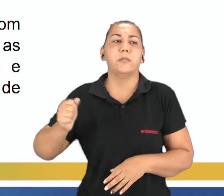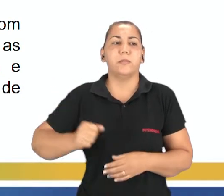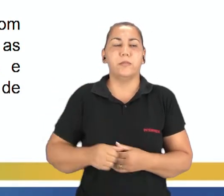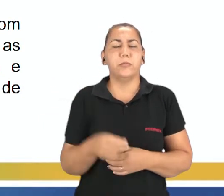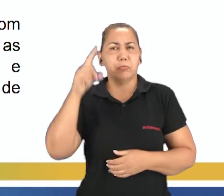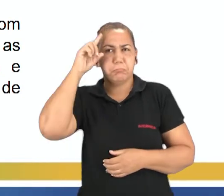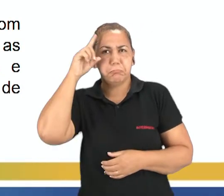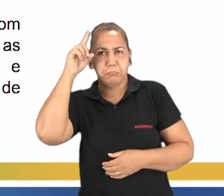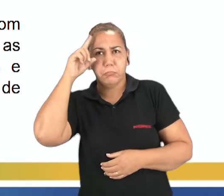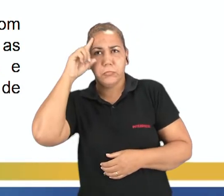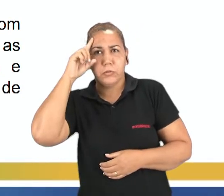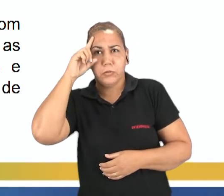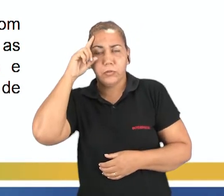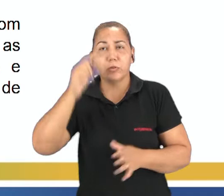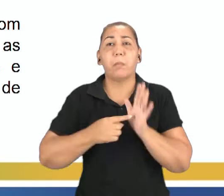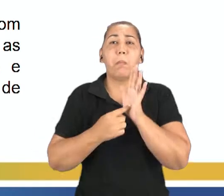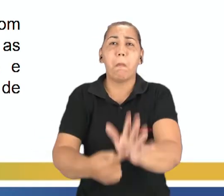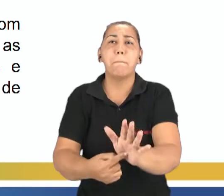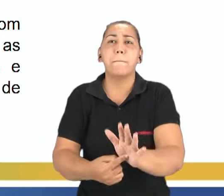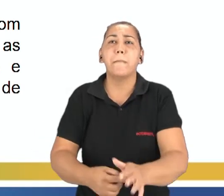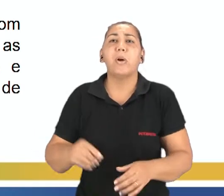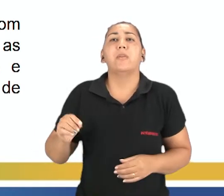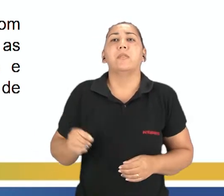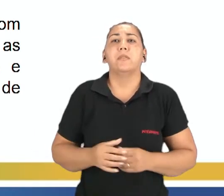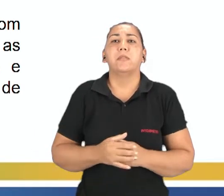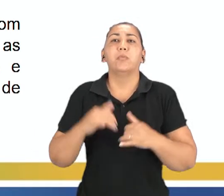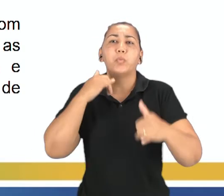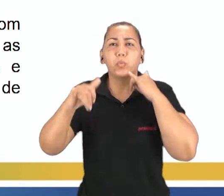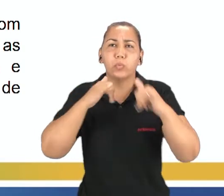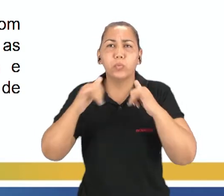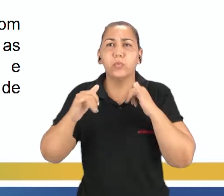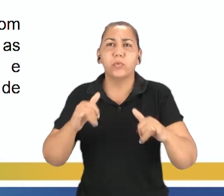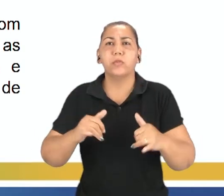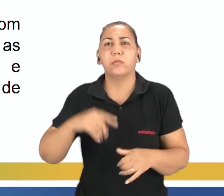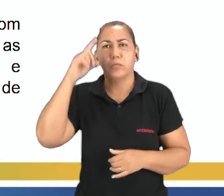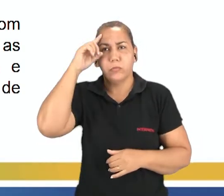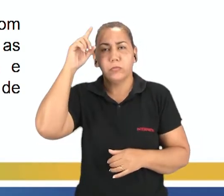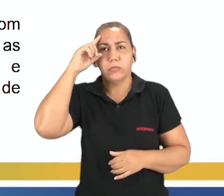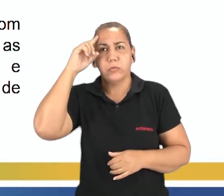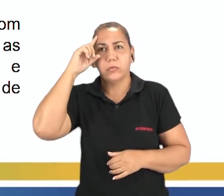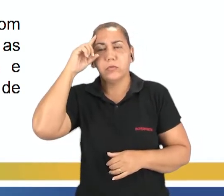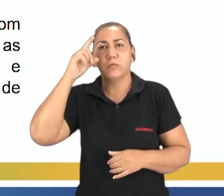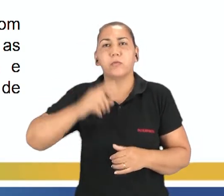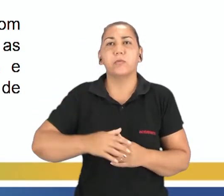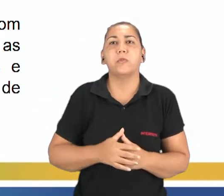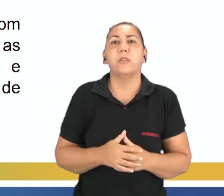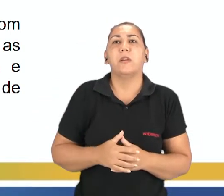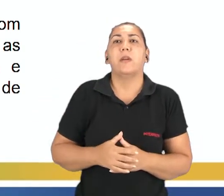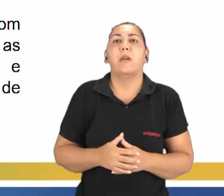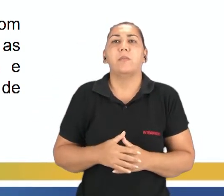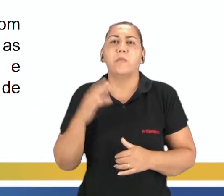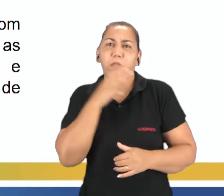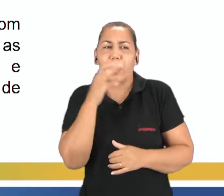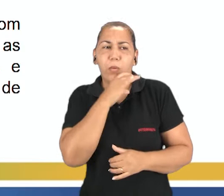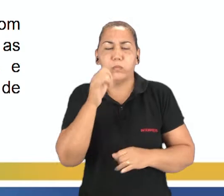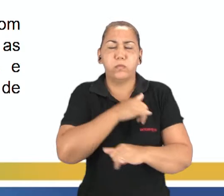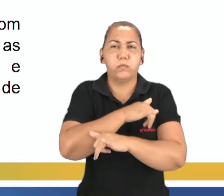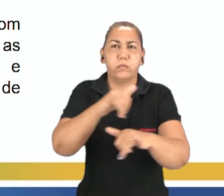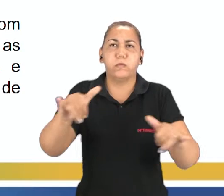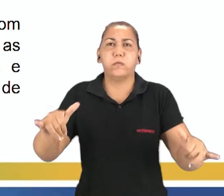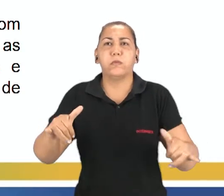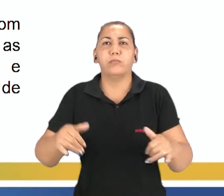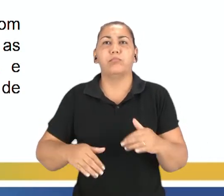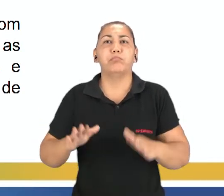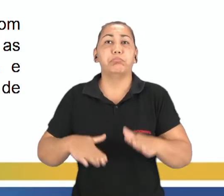acontecimentos factuais e de interesse do público e tem um curto prazo de validade para ser divulgada. Normalmente é realizada com